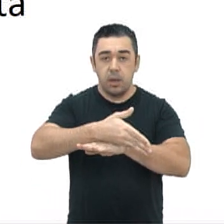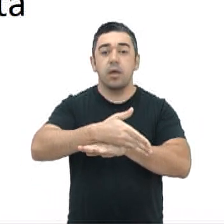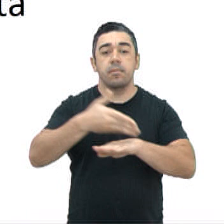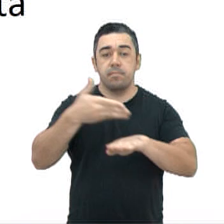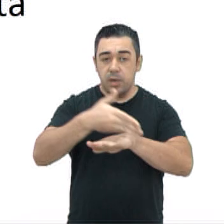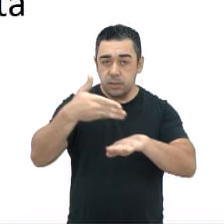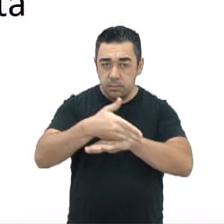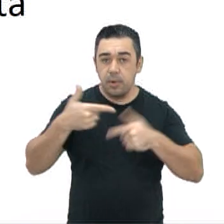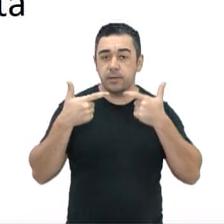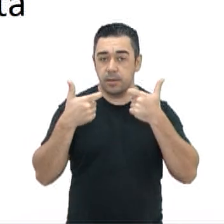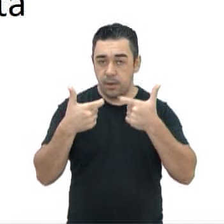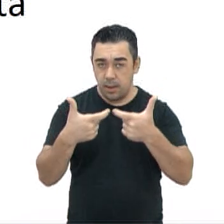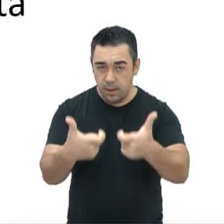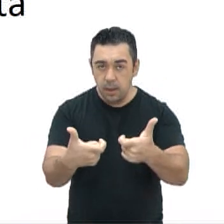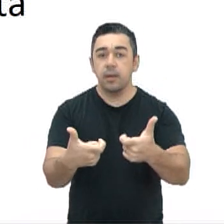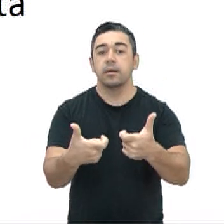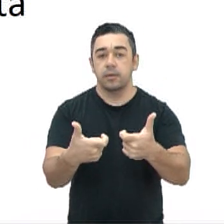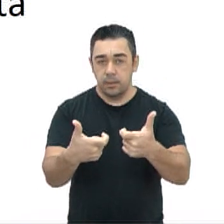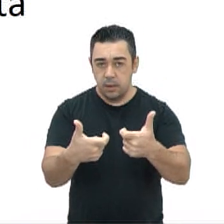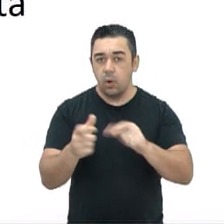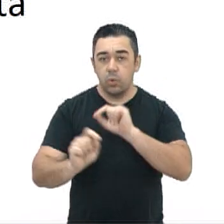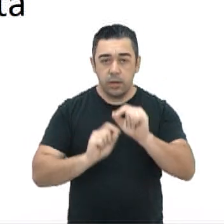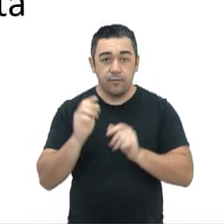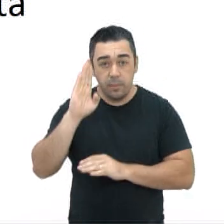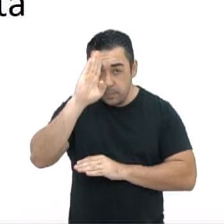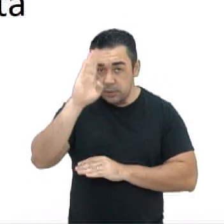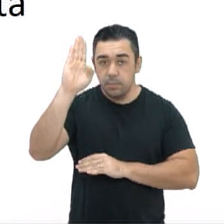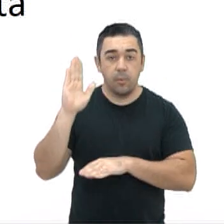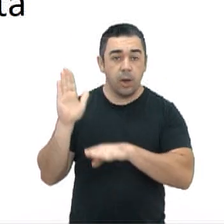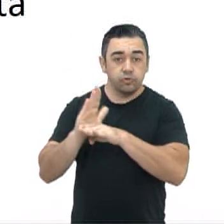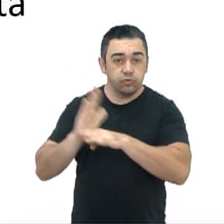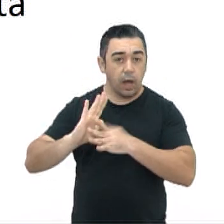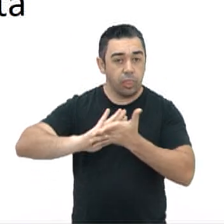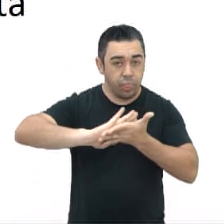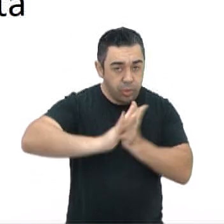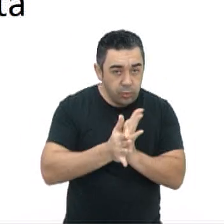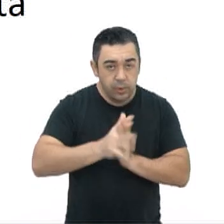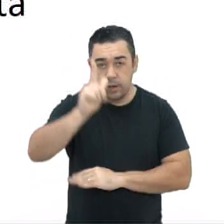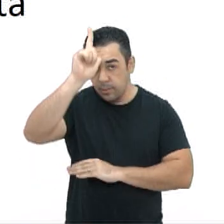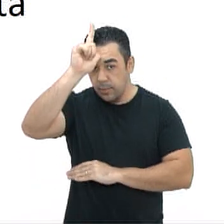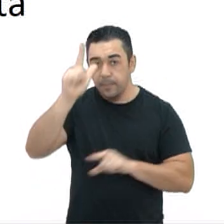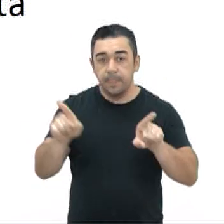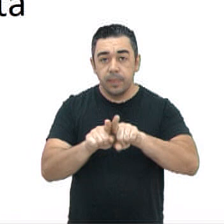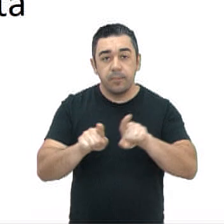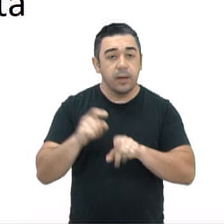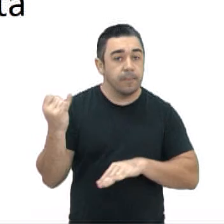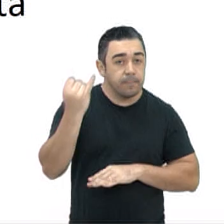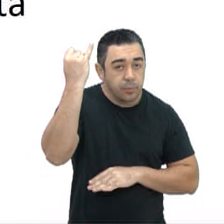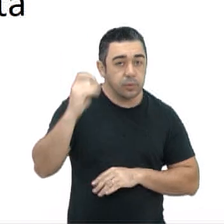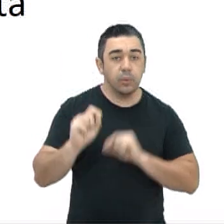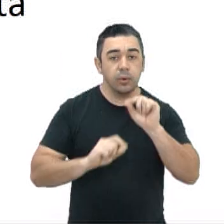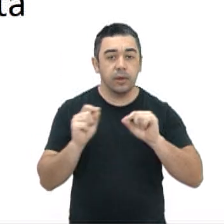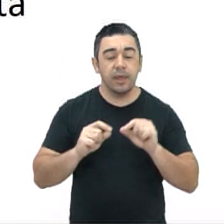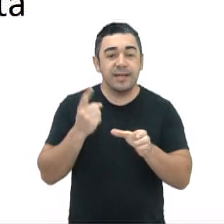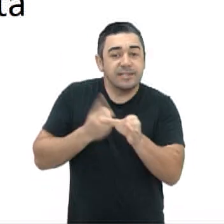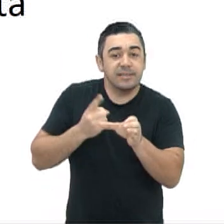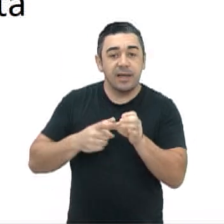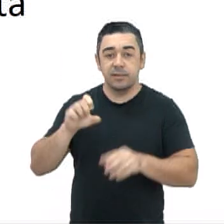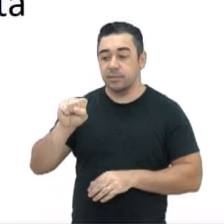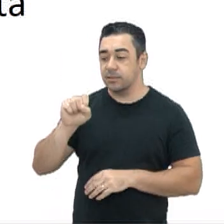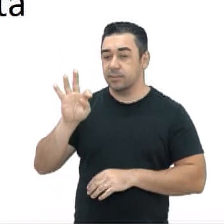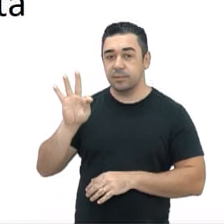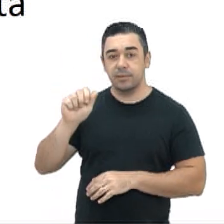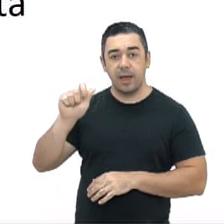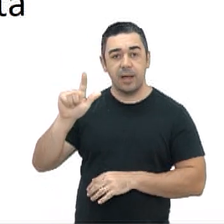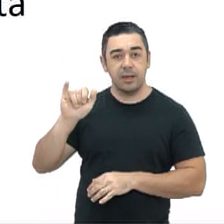no conflito como passos fundamentais para a derrota da Alemanha. E vamos perceber a importância da Batalha de Stalingrado